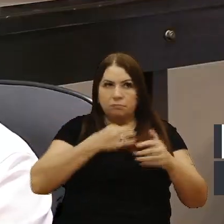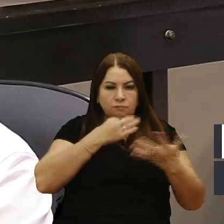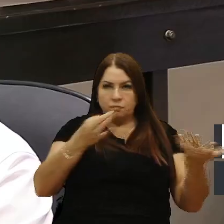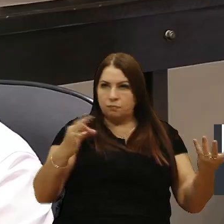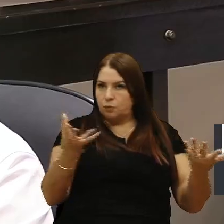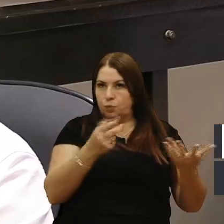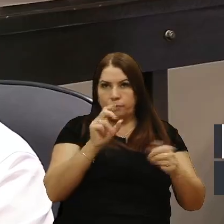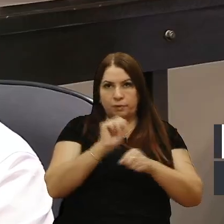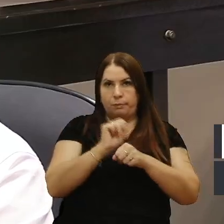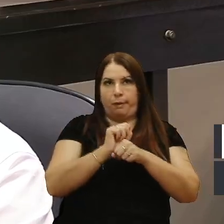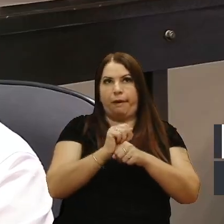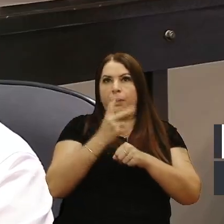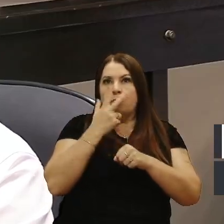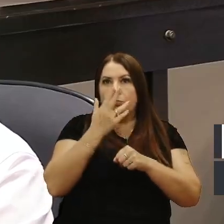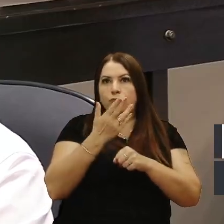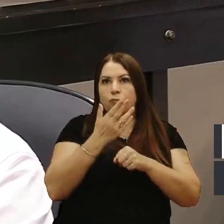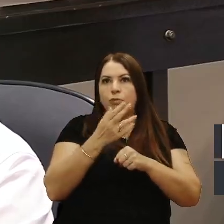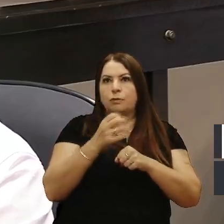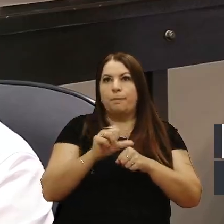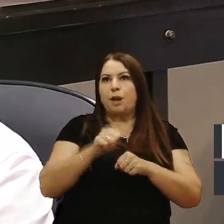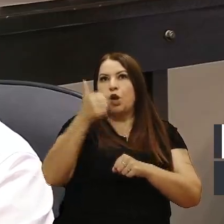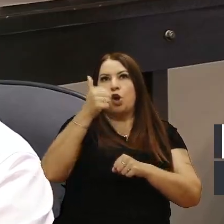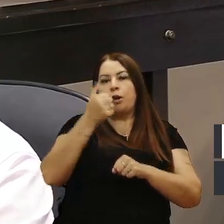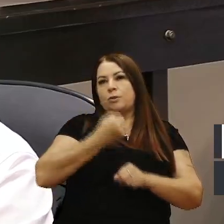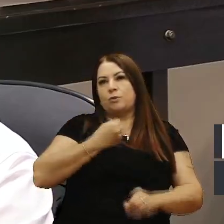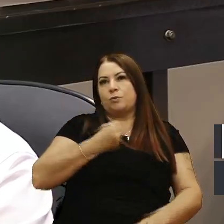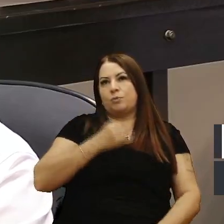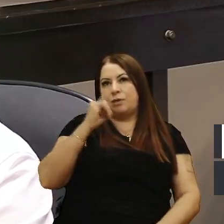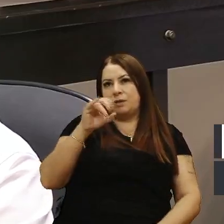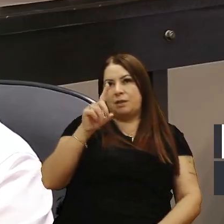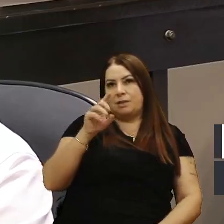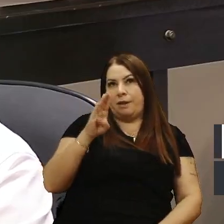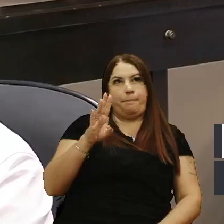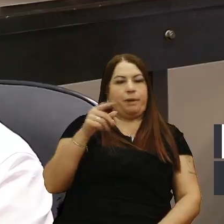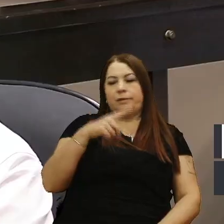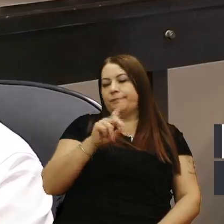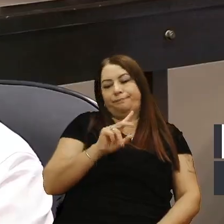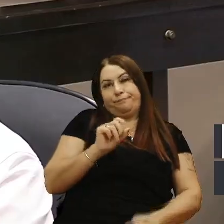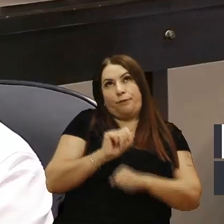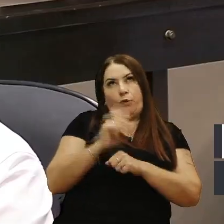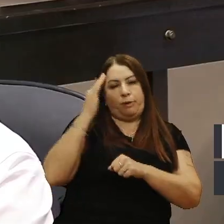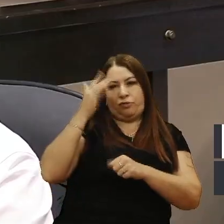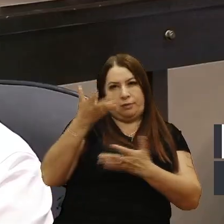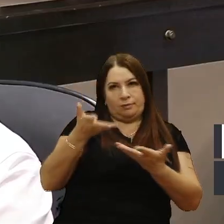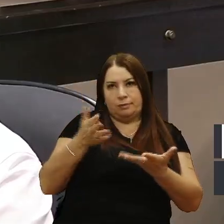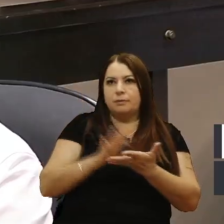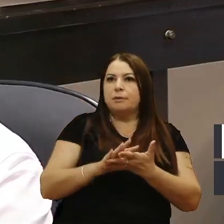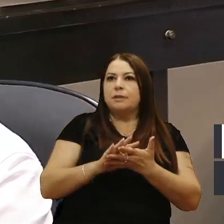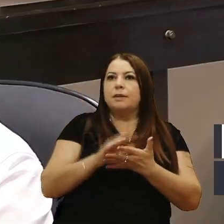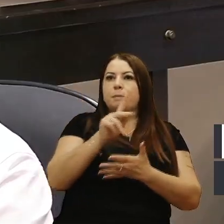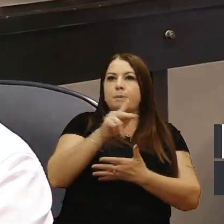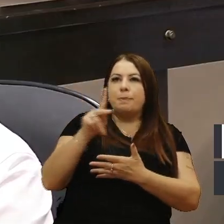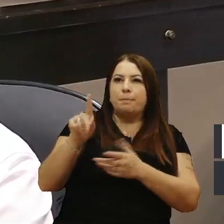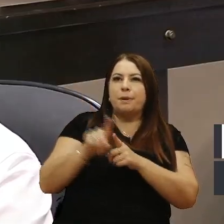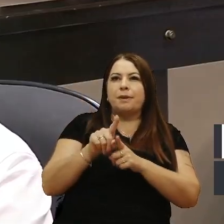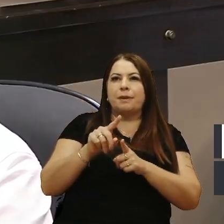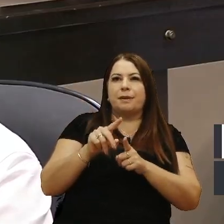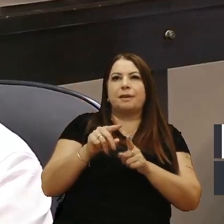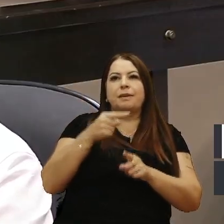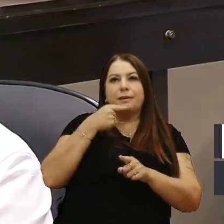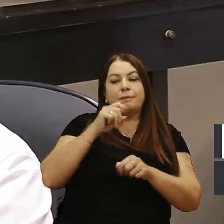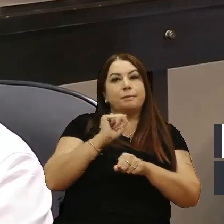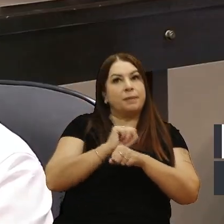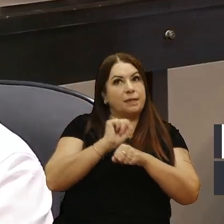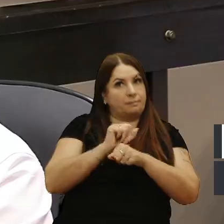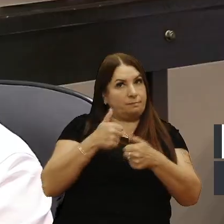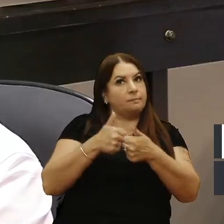nunca vou esperar que eles cheguem nos melhores índices que é do IDEB lá. Não vou esperar isso. E a questão das PPPs, vereador Caleb, a gente vai aguardar de